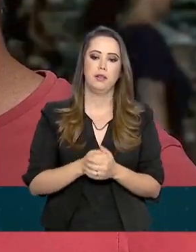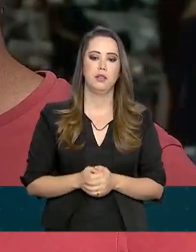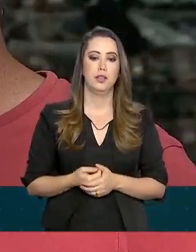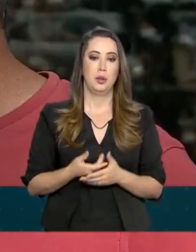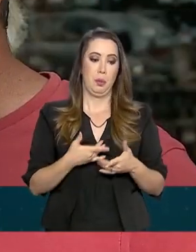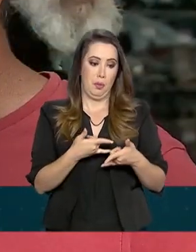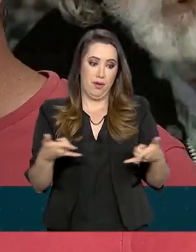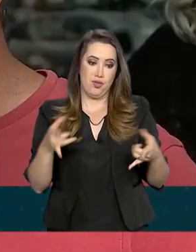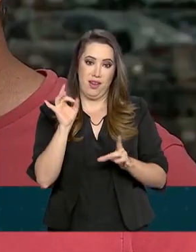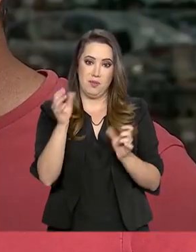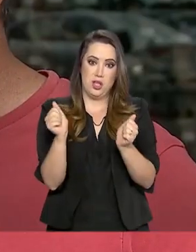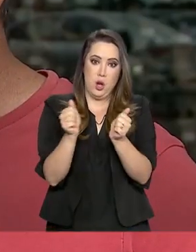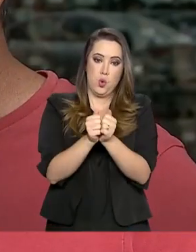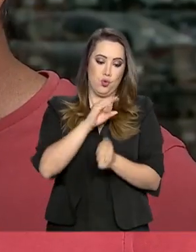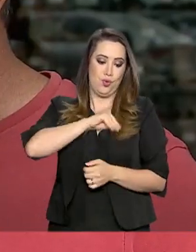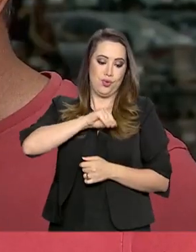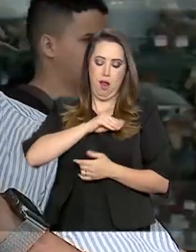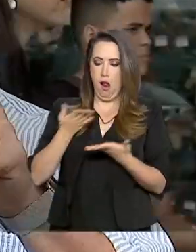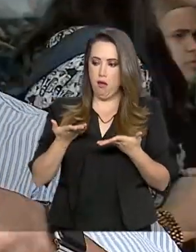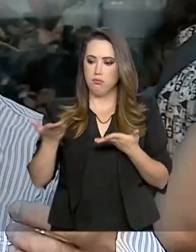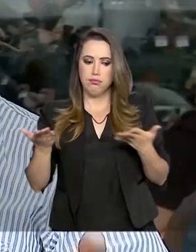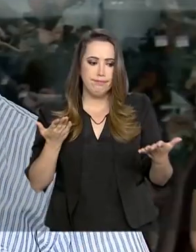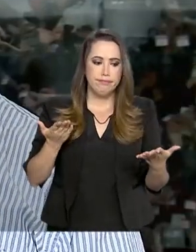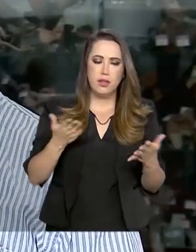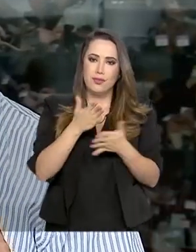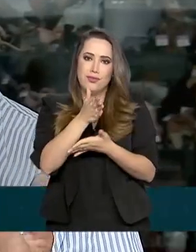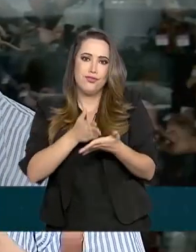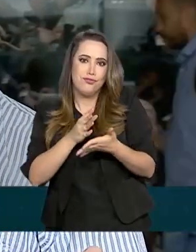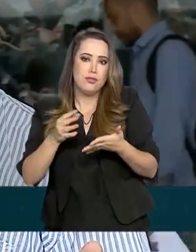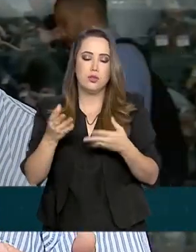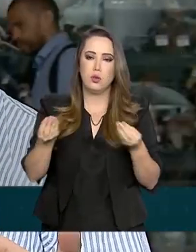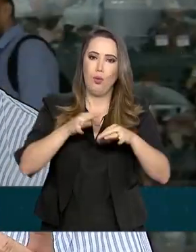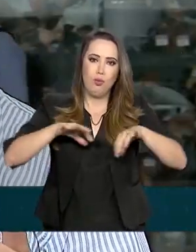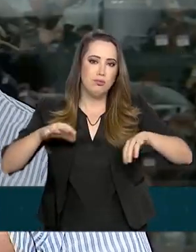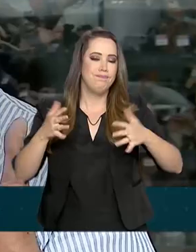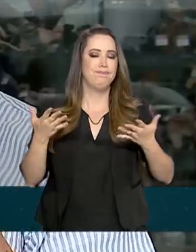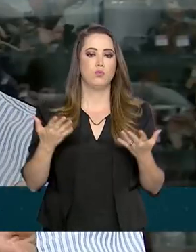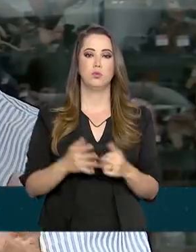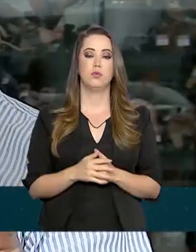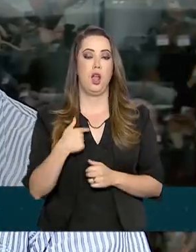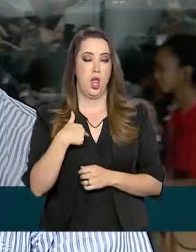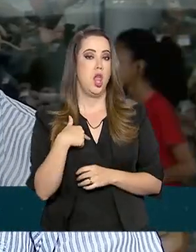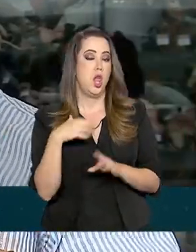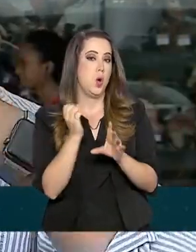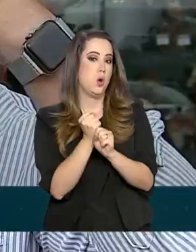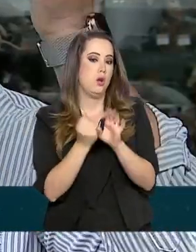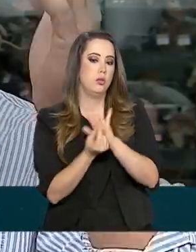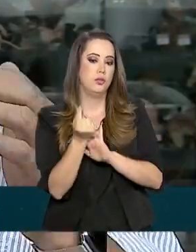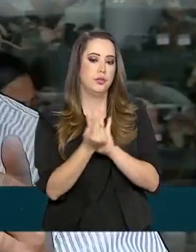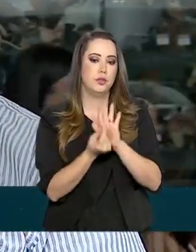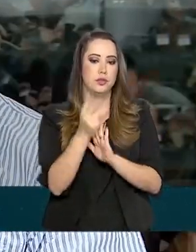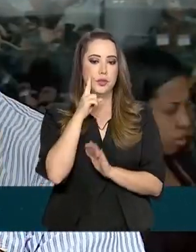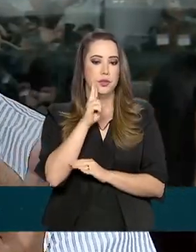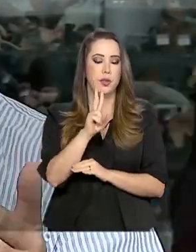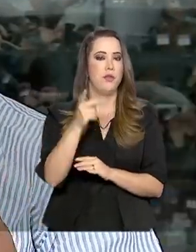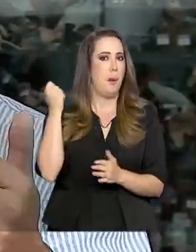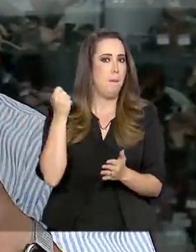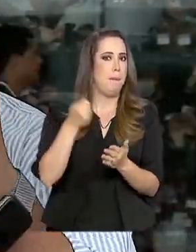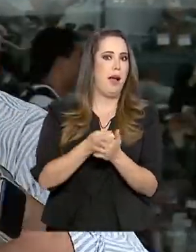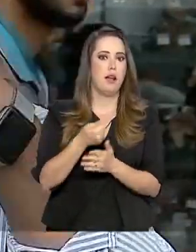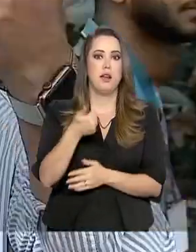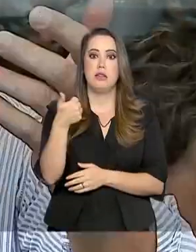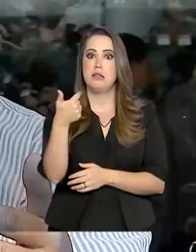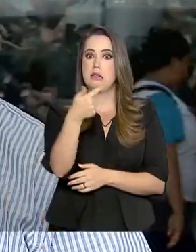você não consegue controlar uma conta com a outra. Eu fiz umas continhas que, se eu utilizar o cheque especial, eu chego a pagar até